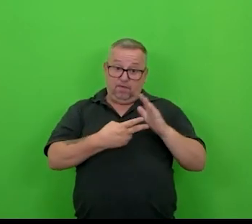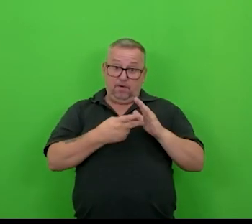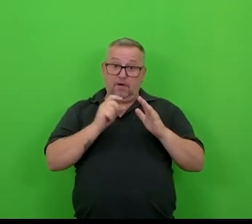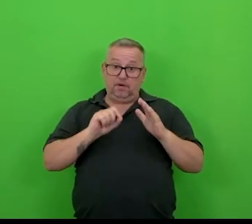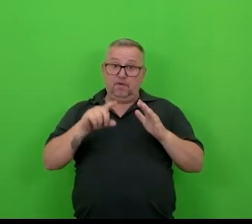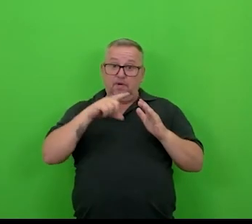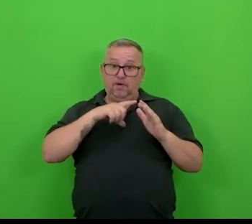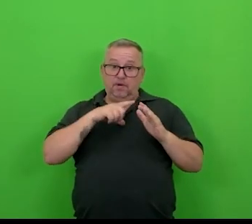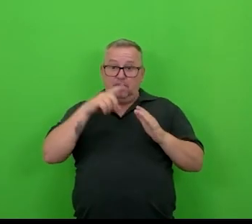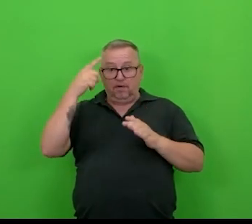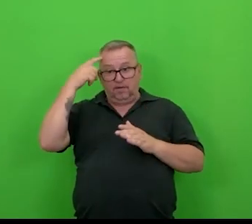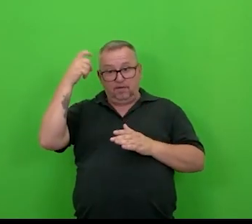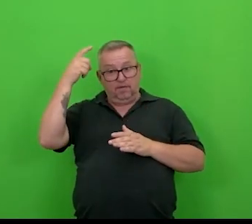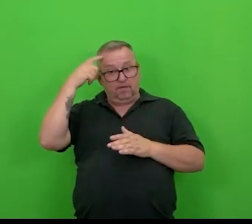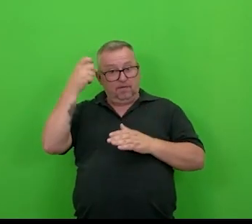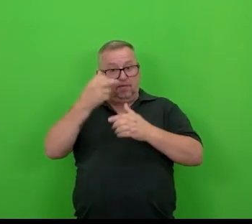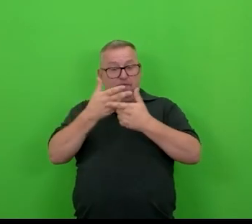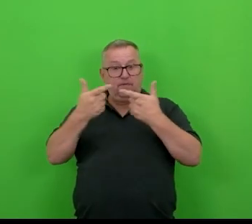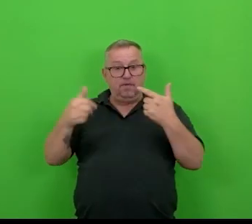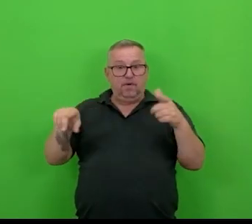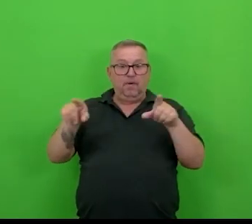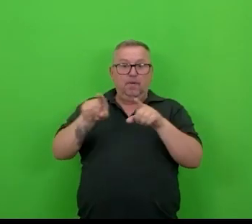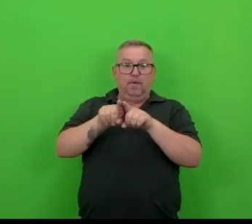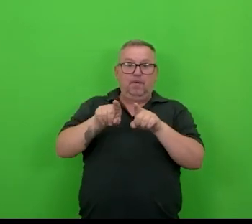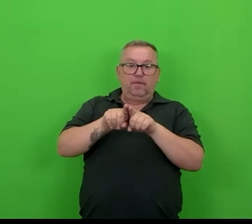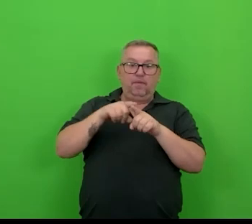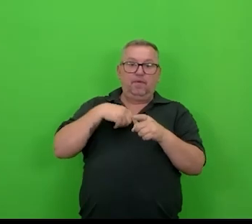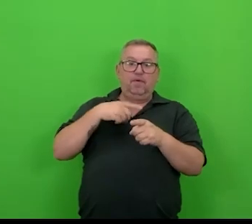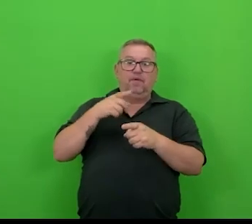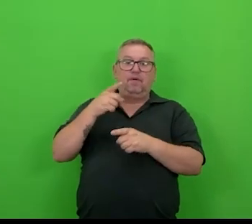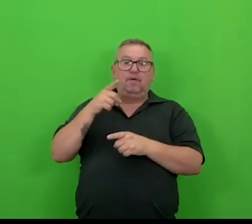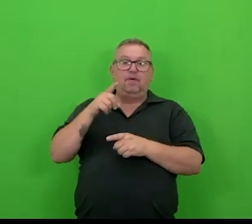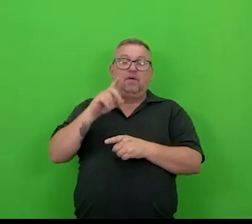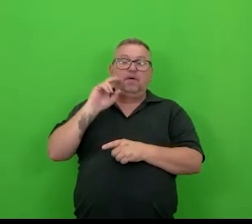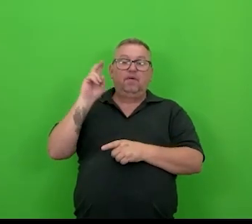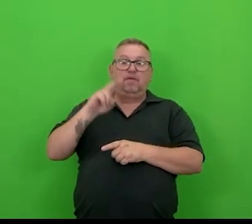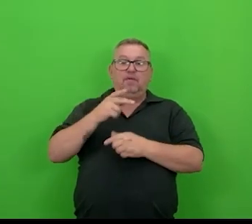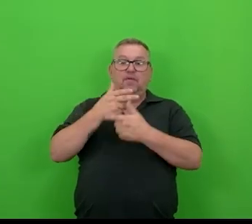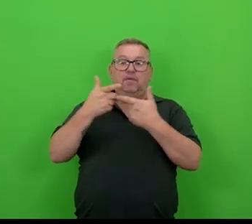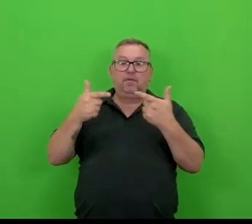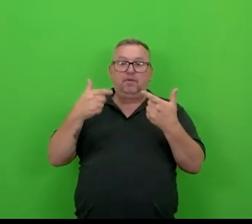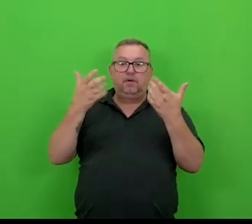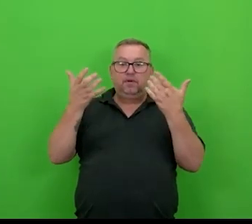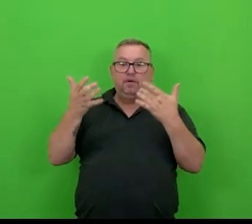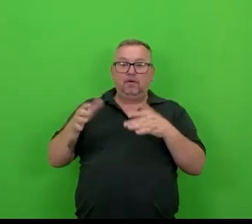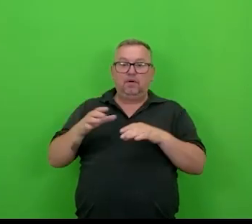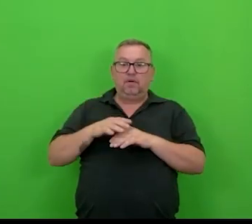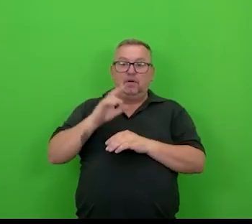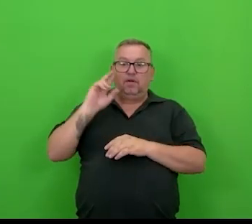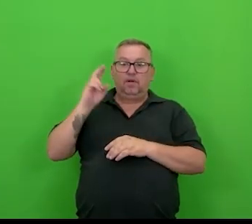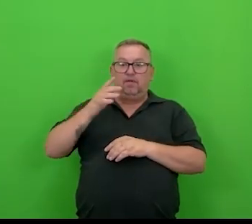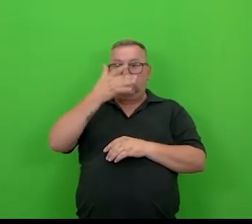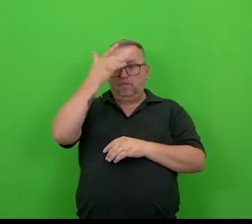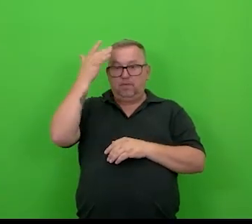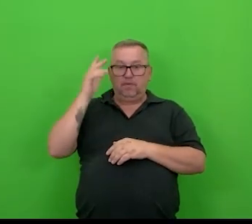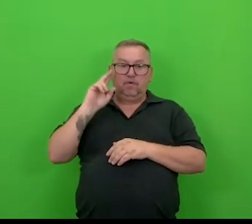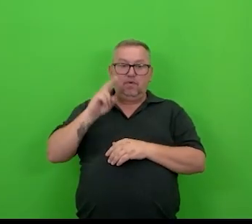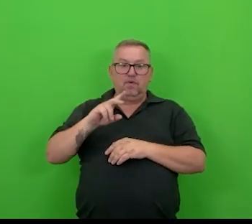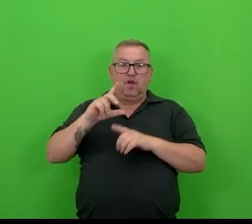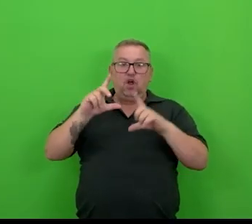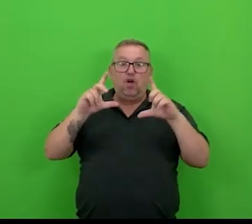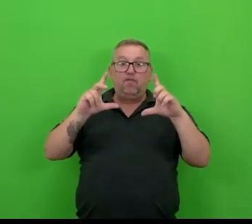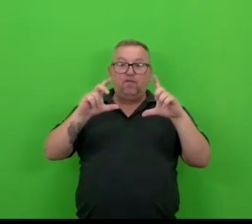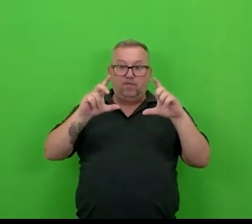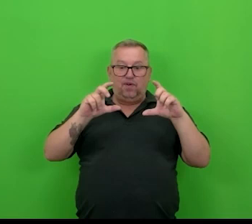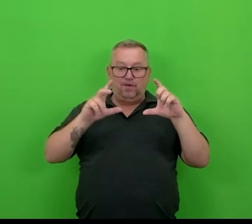você também invente alguma coisa, exclua algo que você não quer. Você já viu o pessoal que pega a foto e